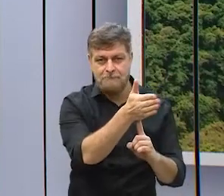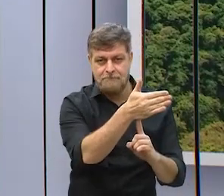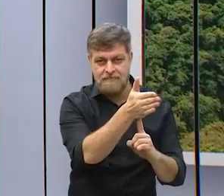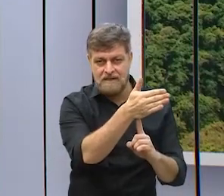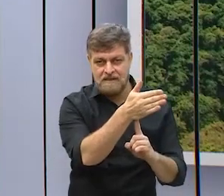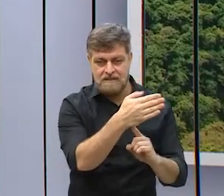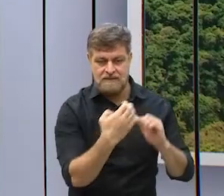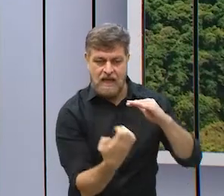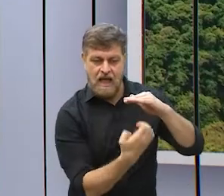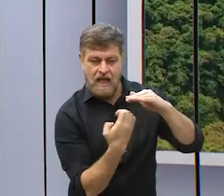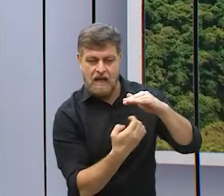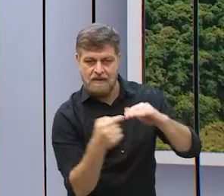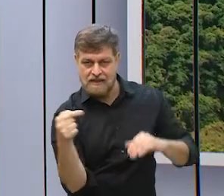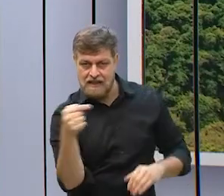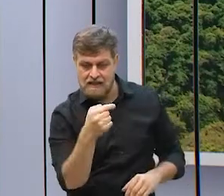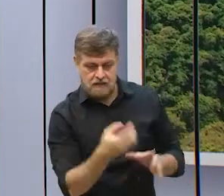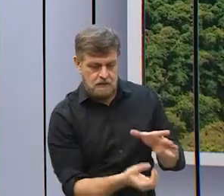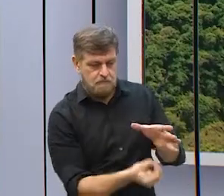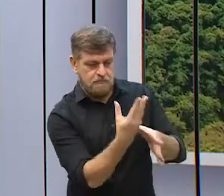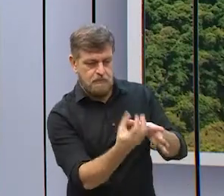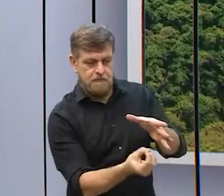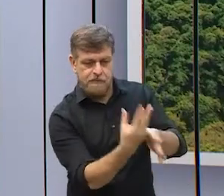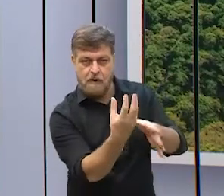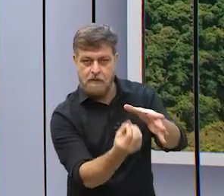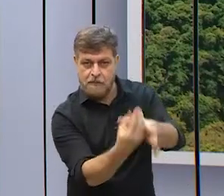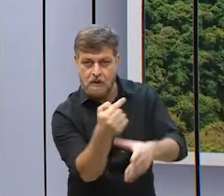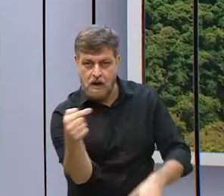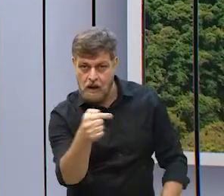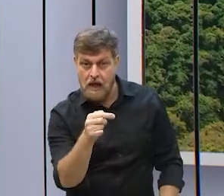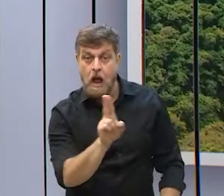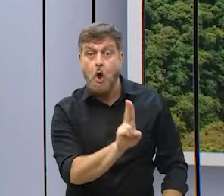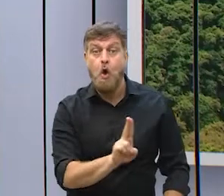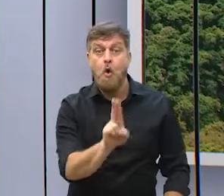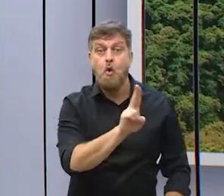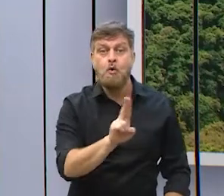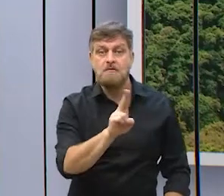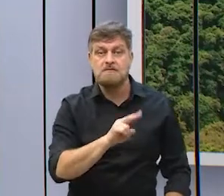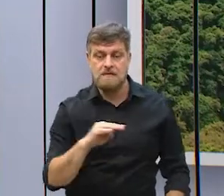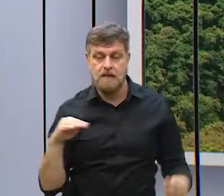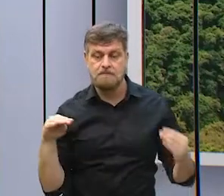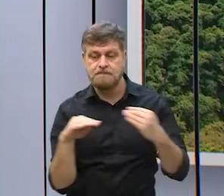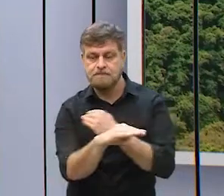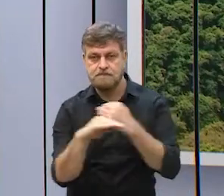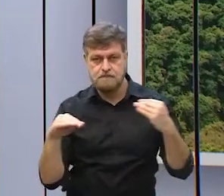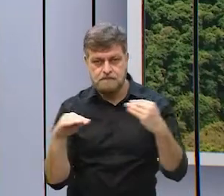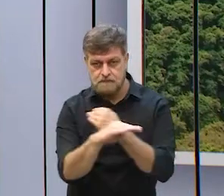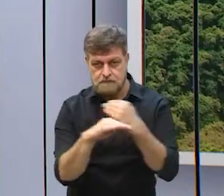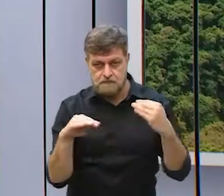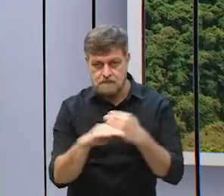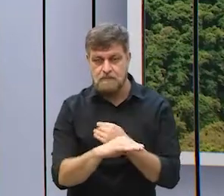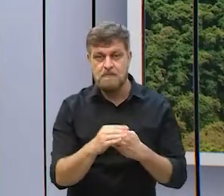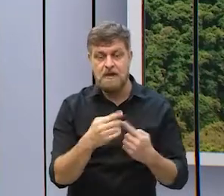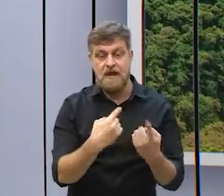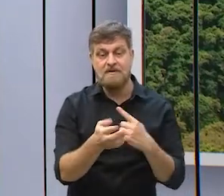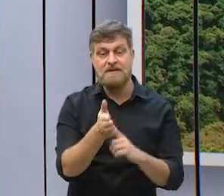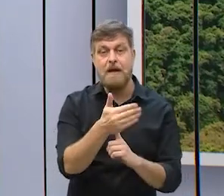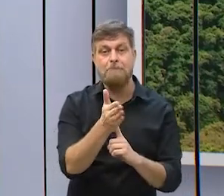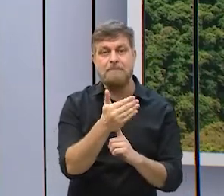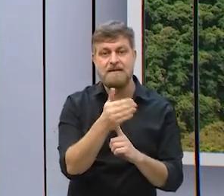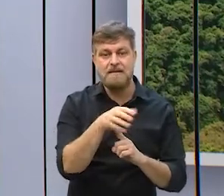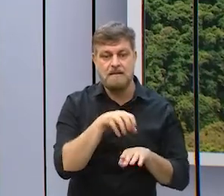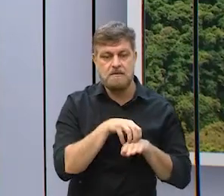que ali se instalarem podem usar a rodovia e essa alça para escoar sua